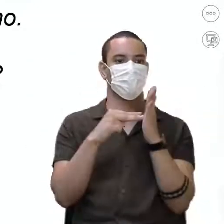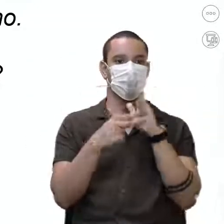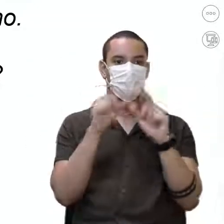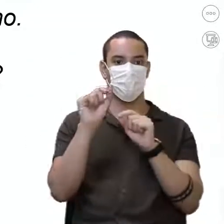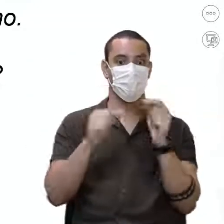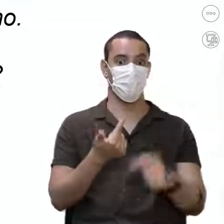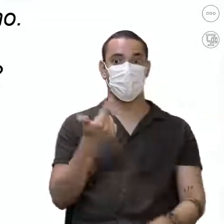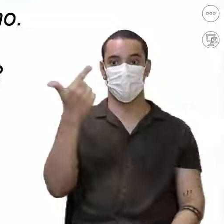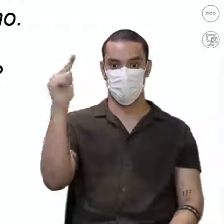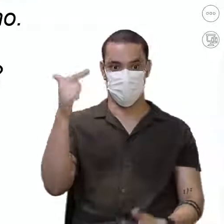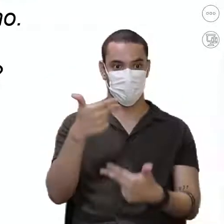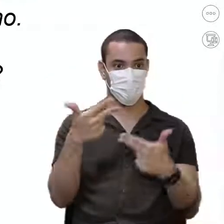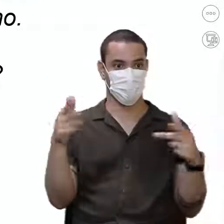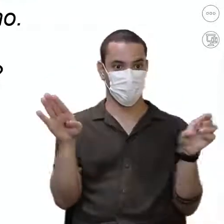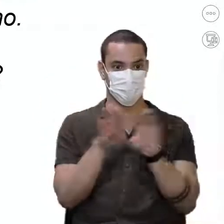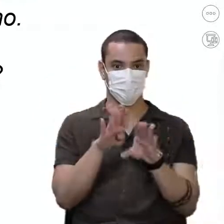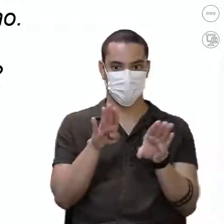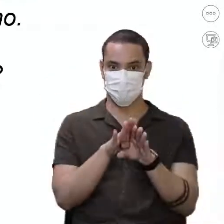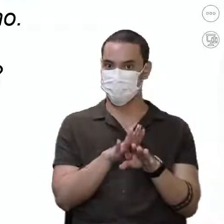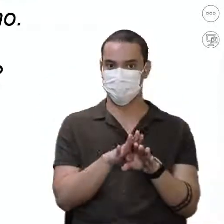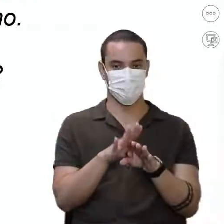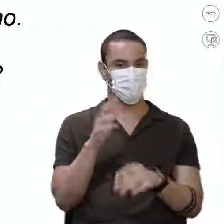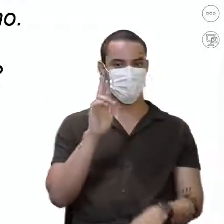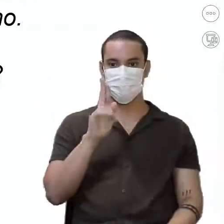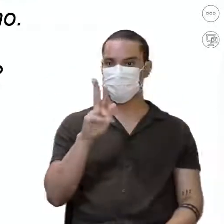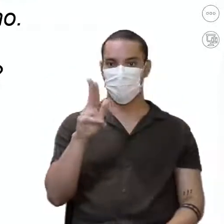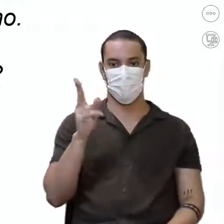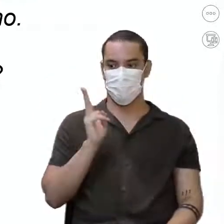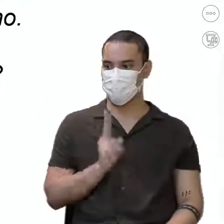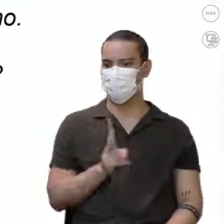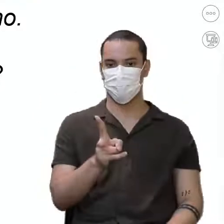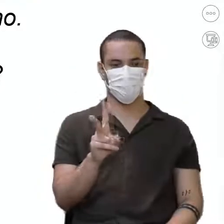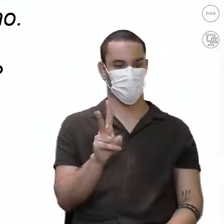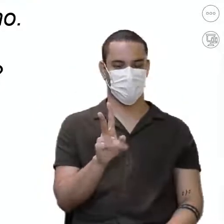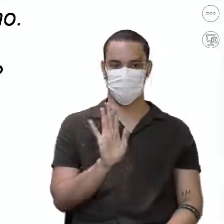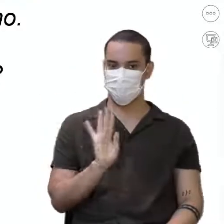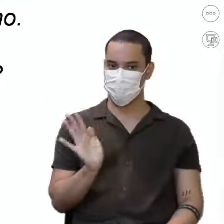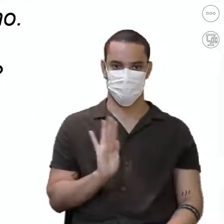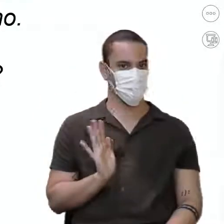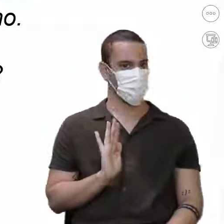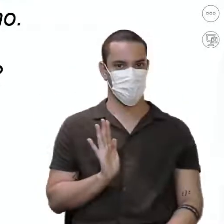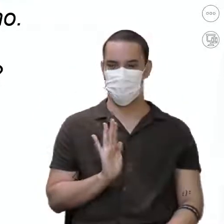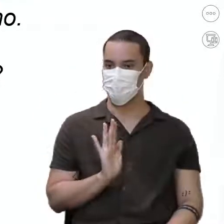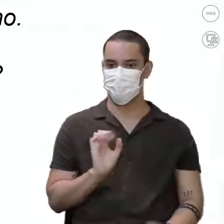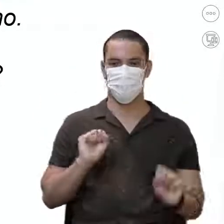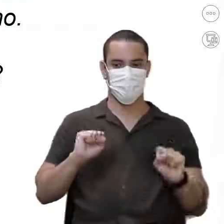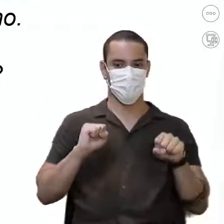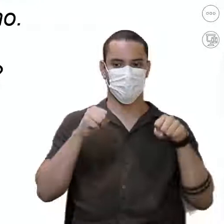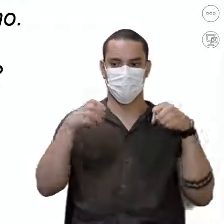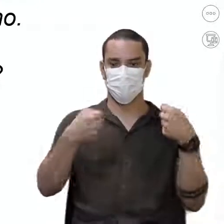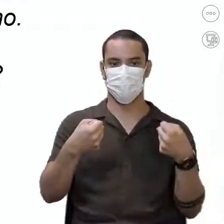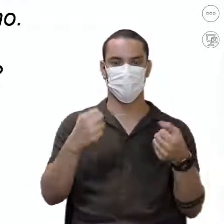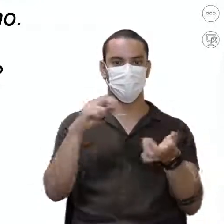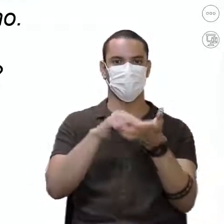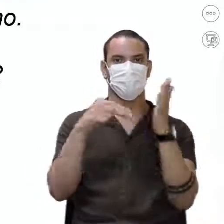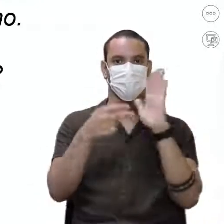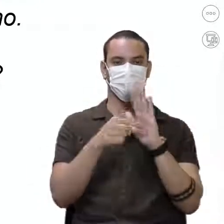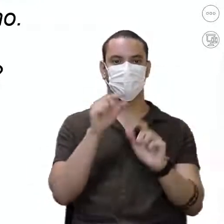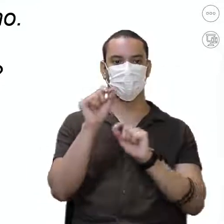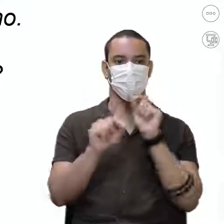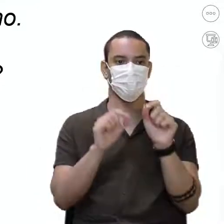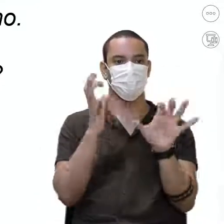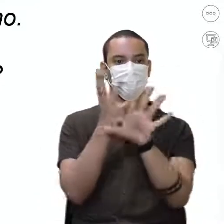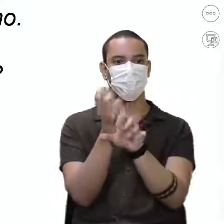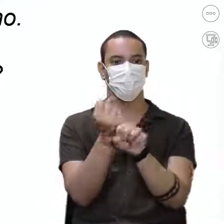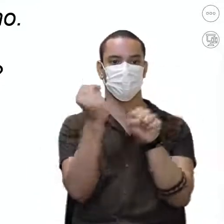uma outra coisa também. Já não significa mais avançar, continuar, prosseguir, não. Vai significar